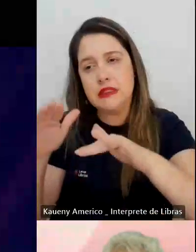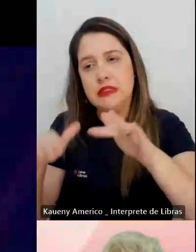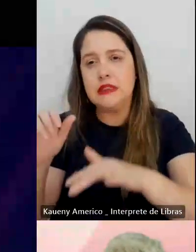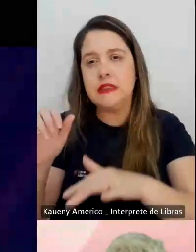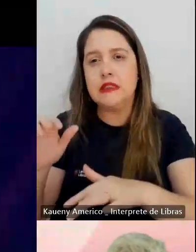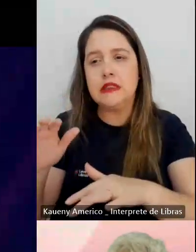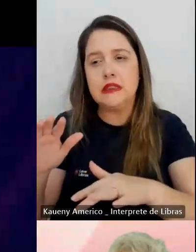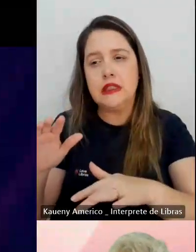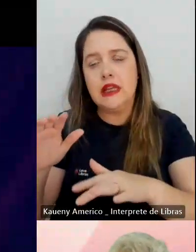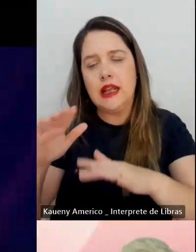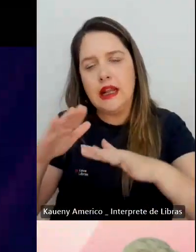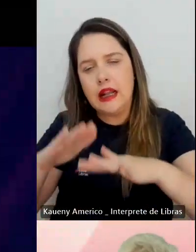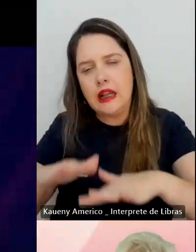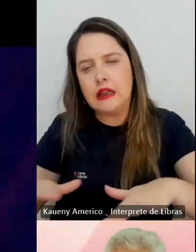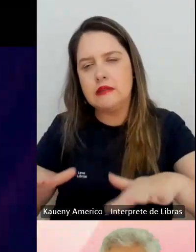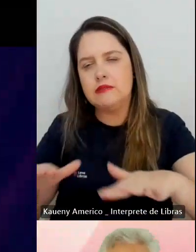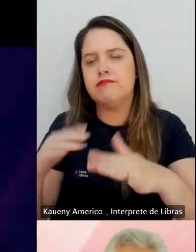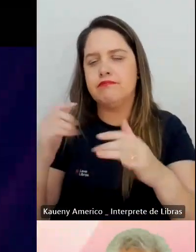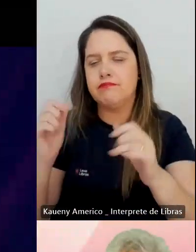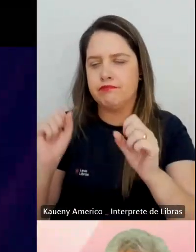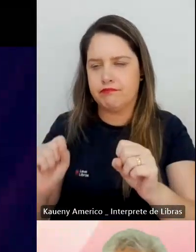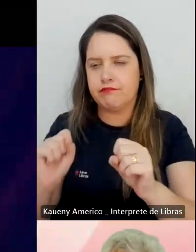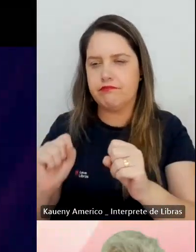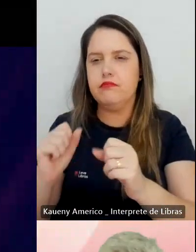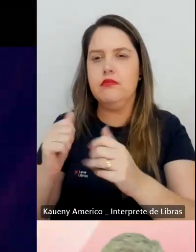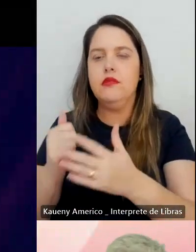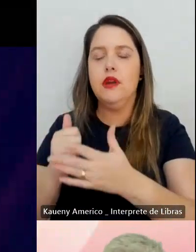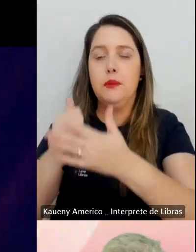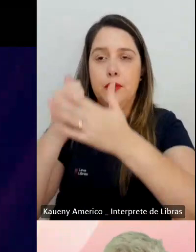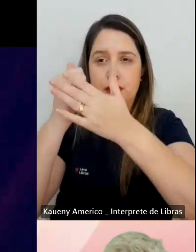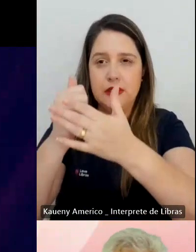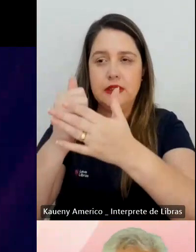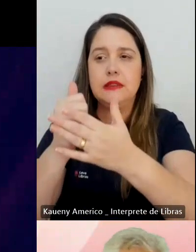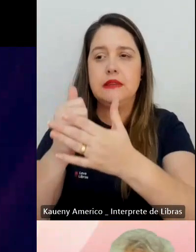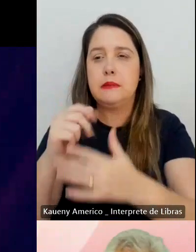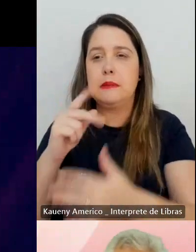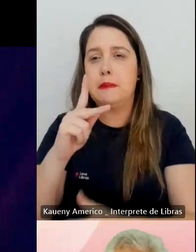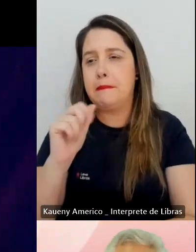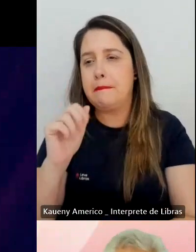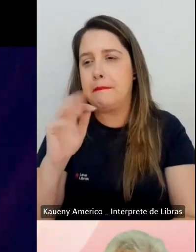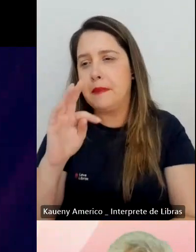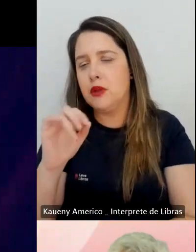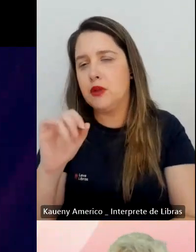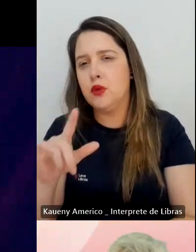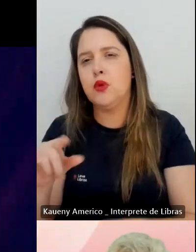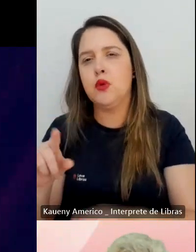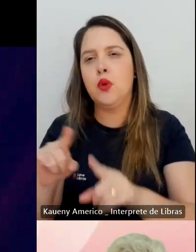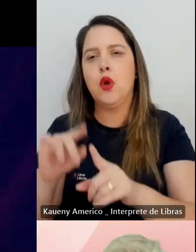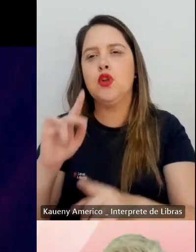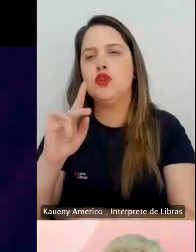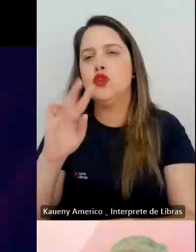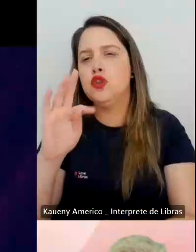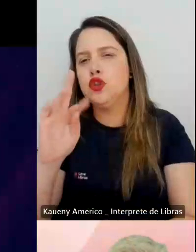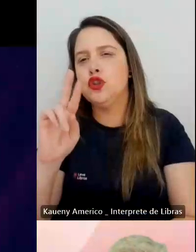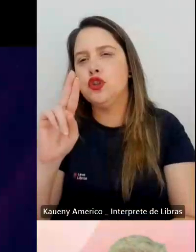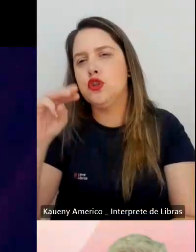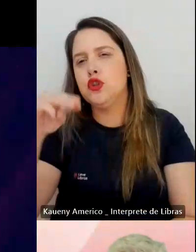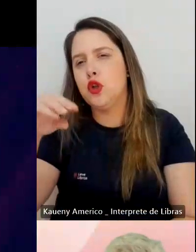estar acamada, que isso pode levar a patologias, pneumonia, tromboses e que acabam levando a paciente a